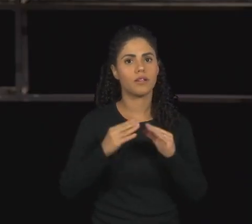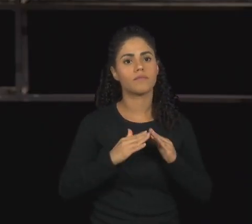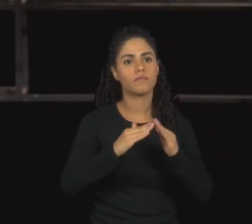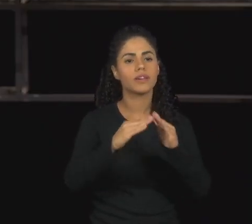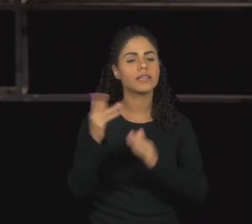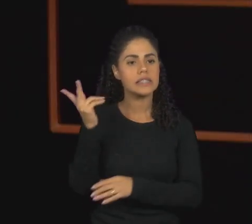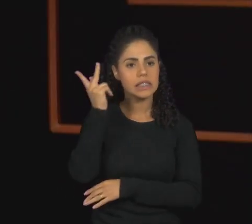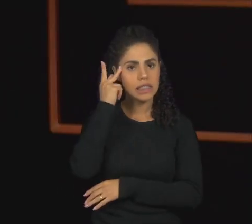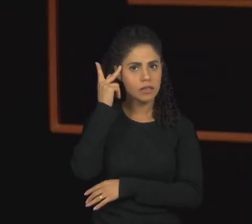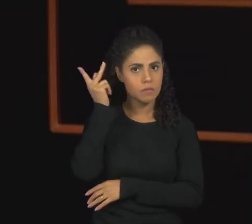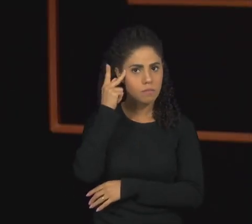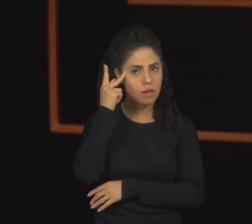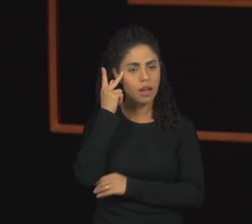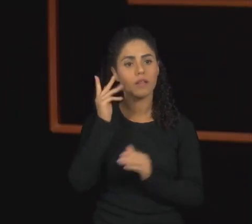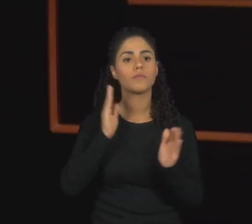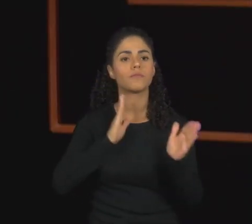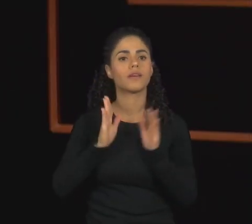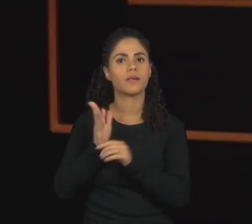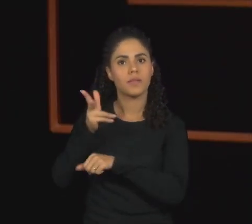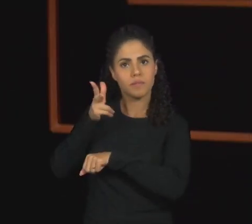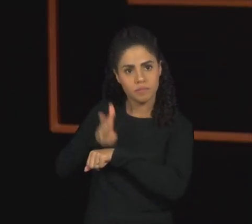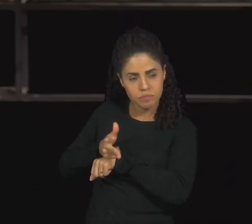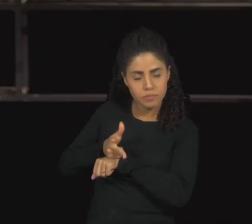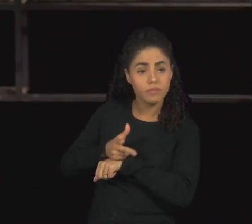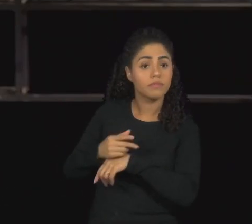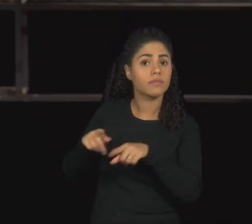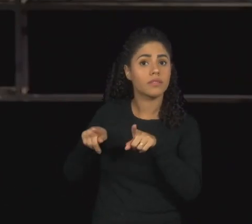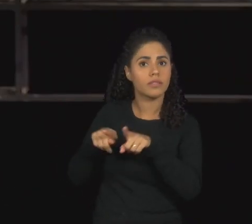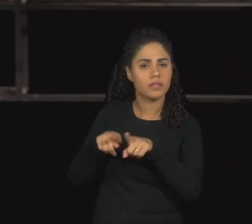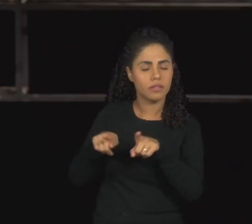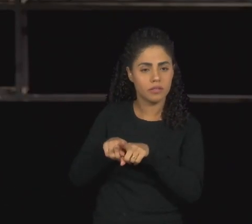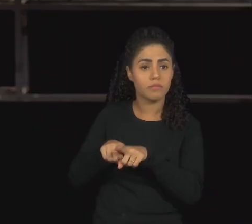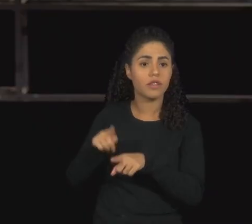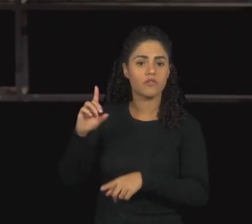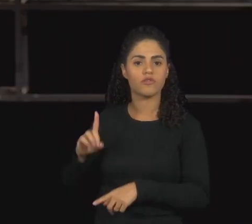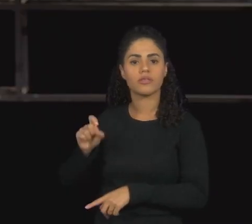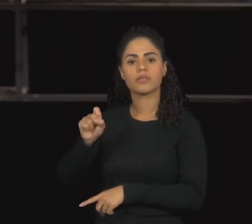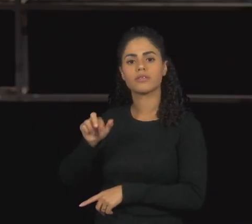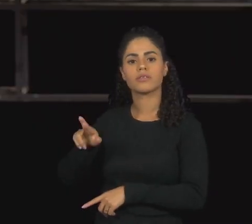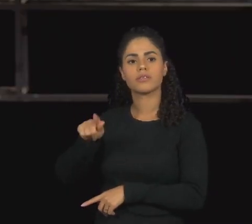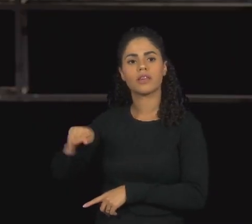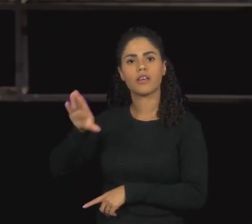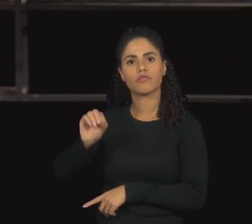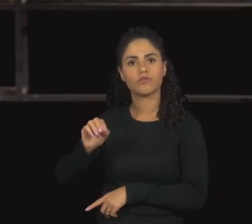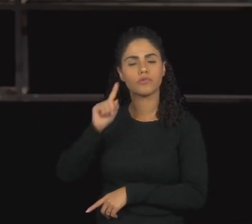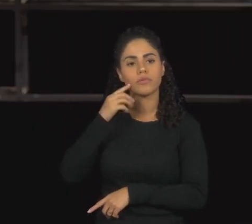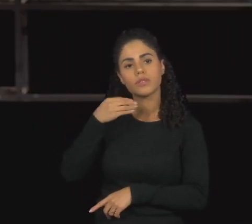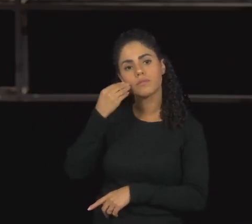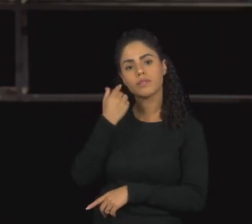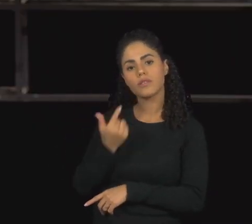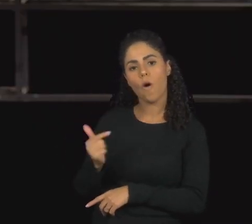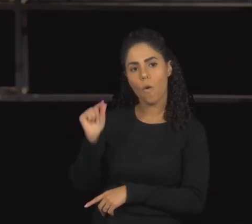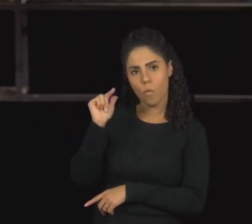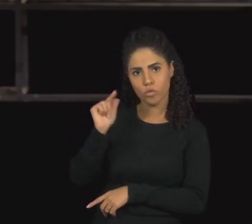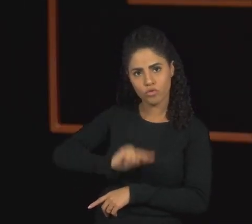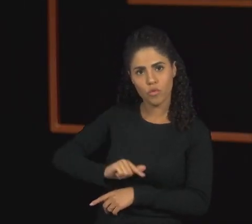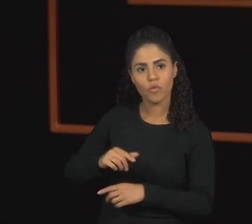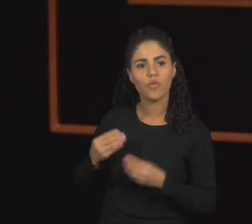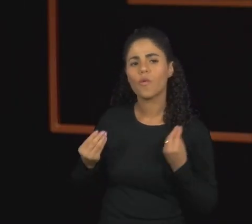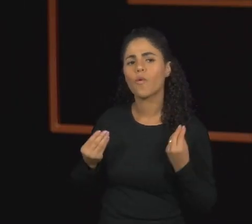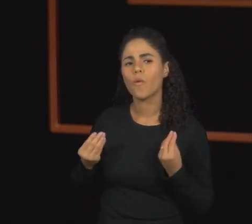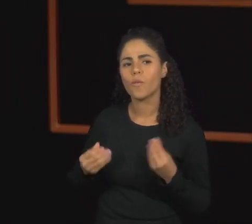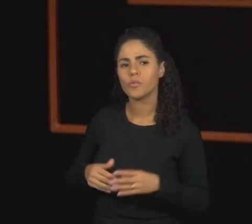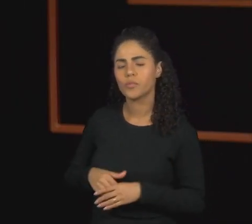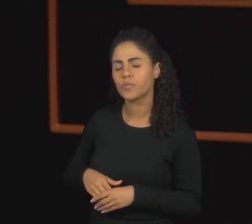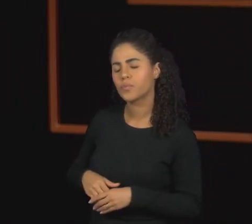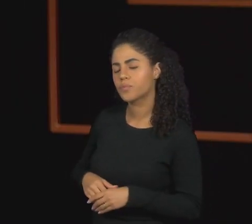São Paulo durante as filmagens de Os Inquilinos, do Sérgio Bianchi. Então, mais uma experiência imersiva. Como é que foi